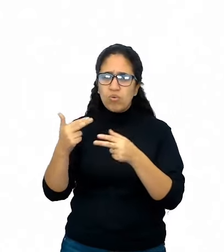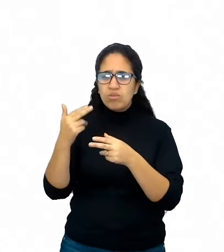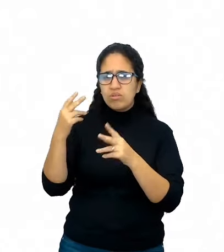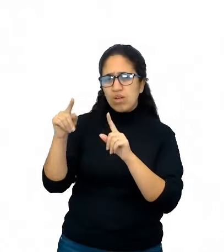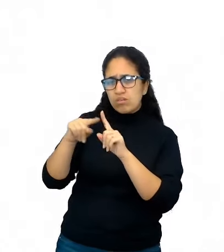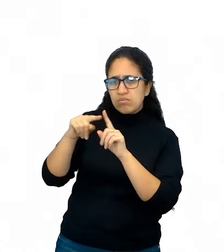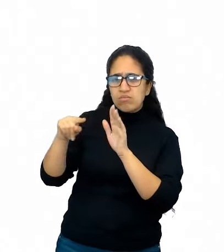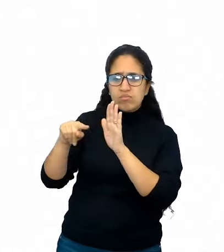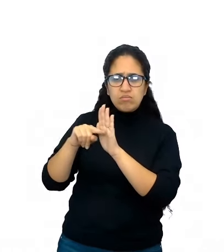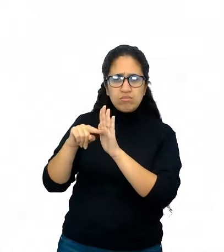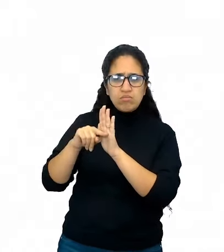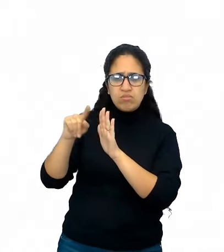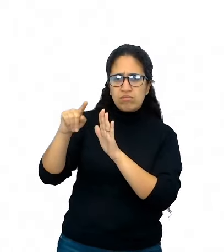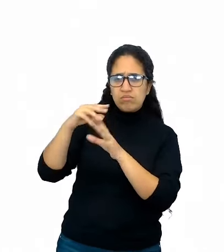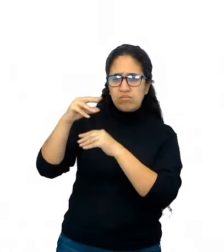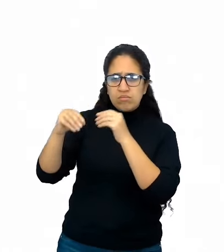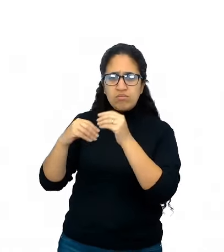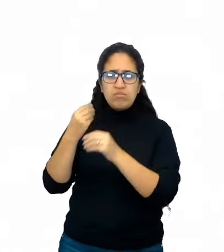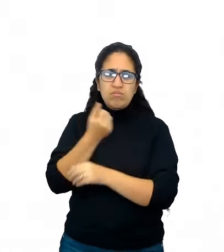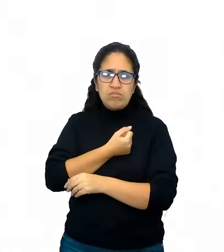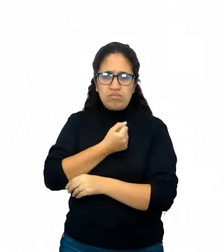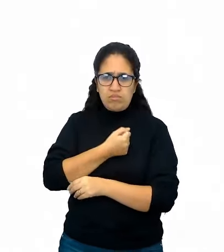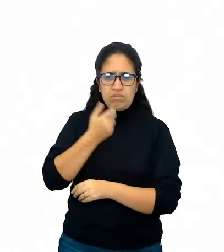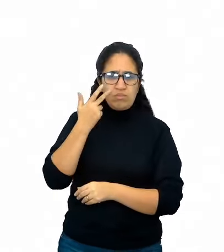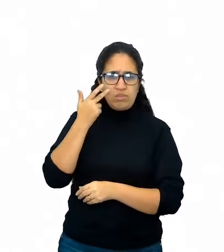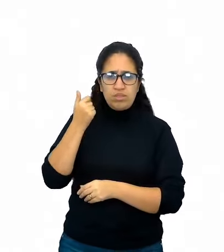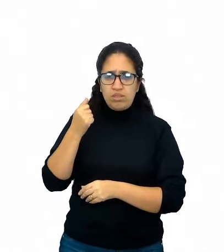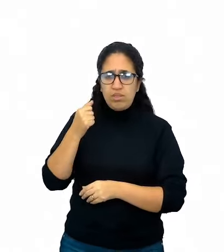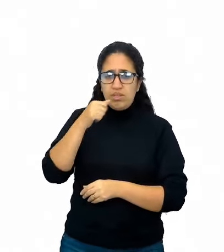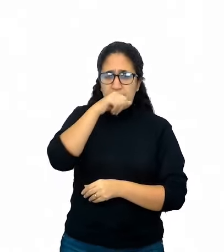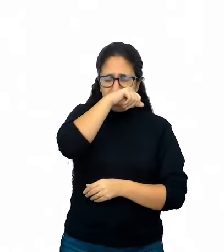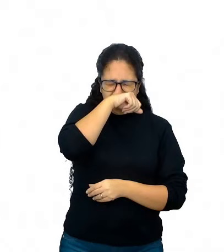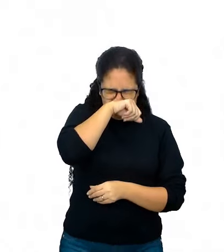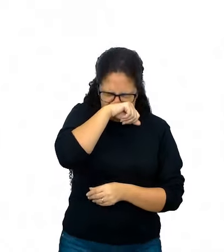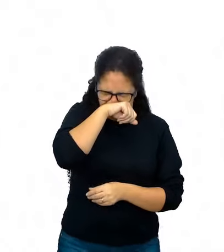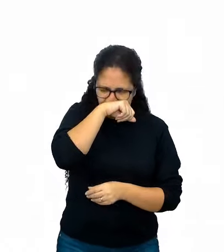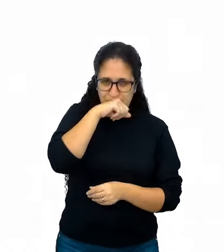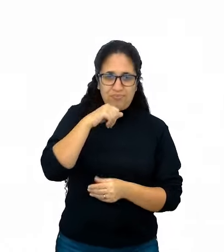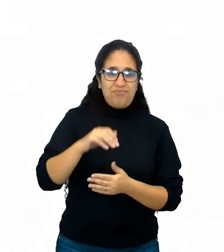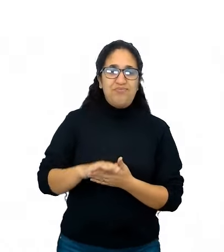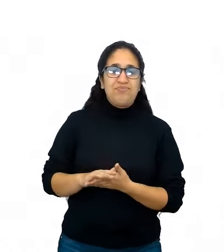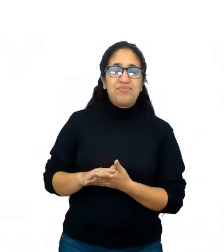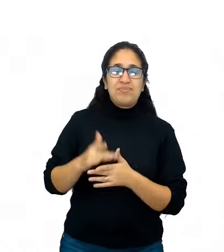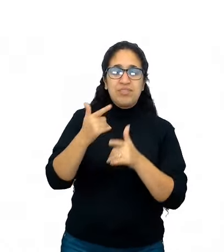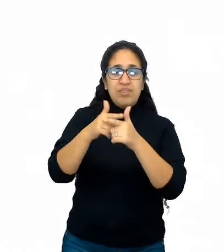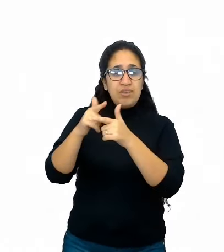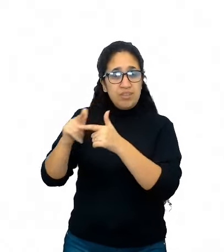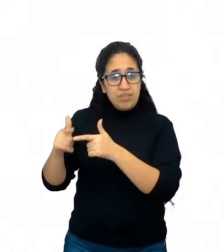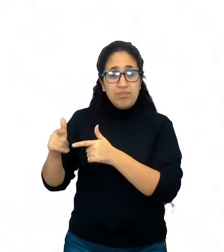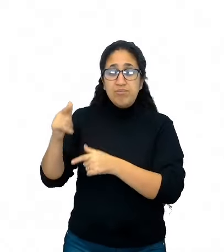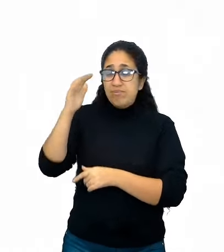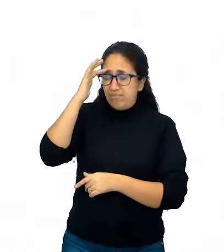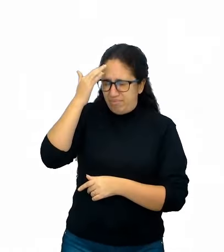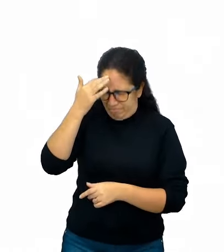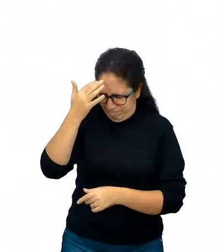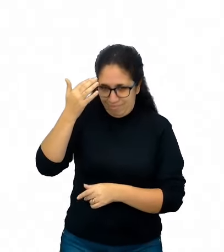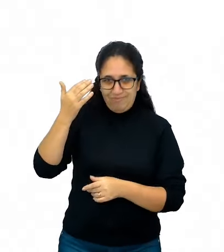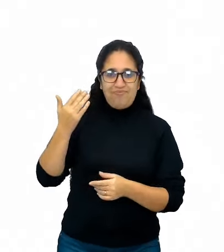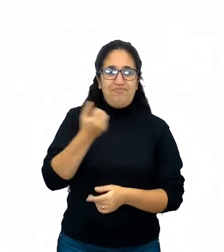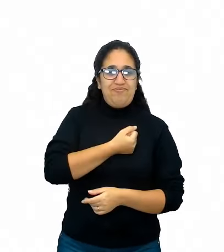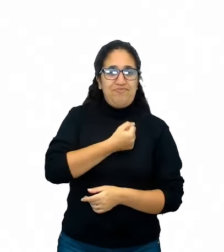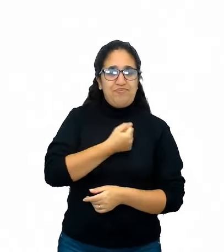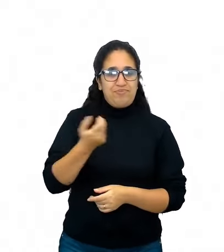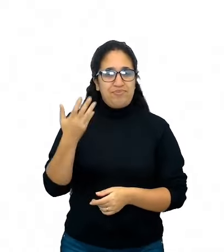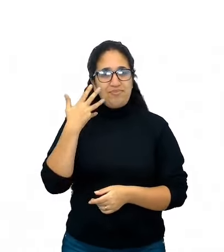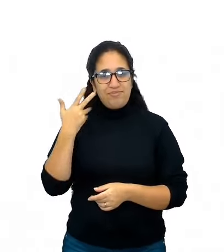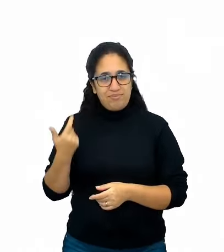e subtração envolvendo os números naturais, resolver situações e problemas envolvendo adição e subtração de números